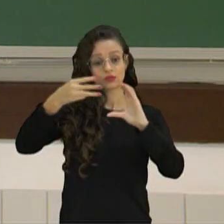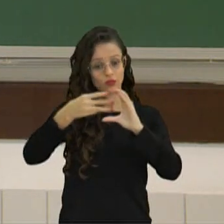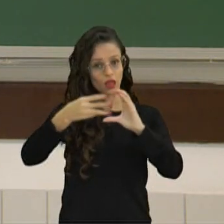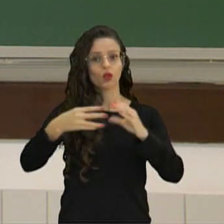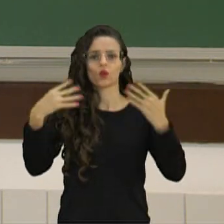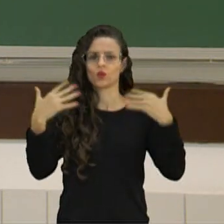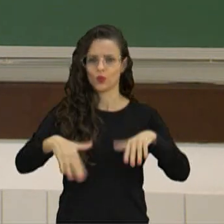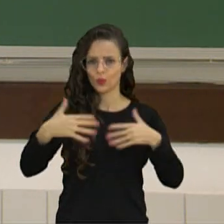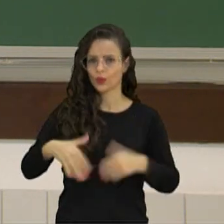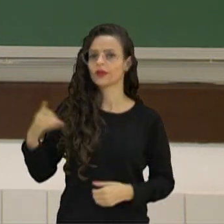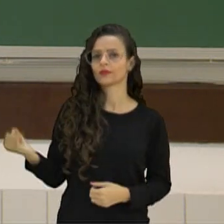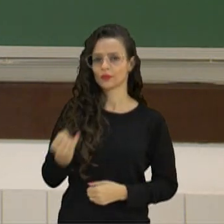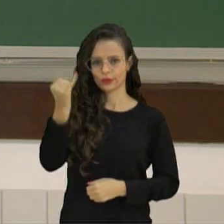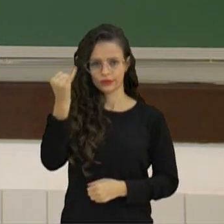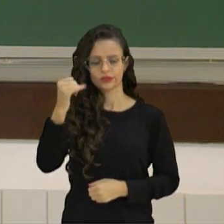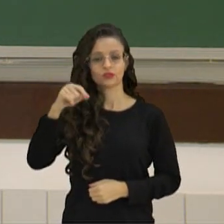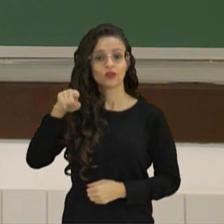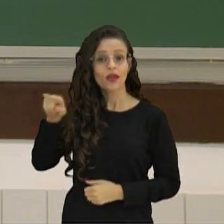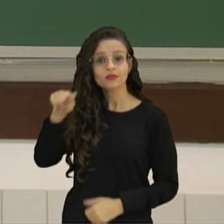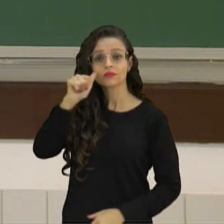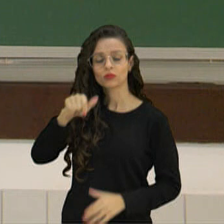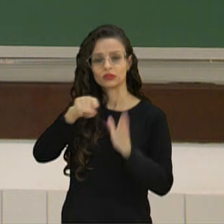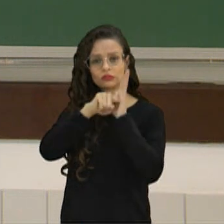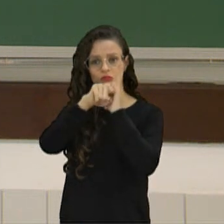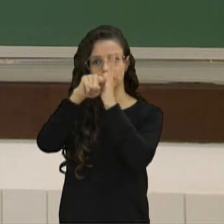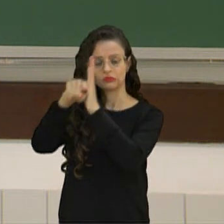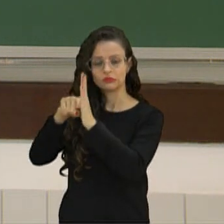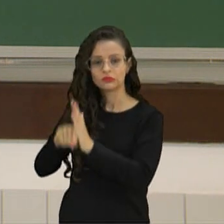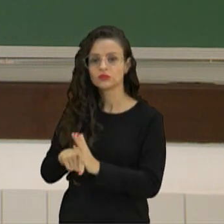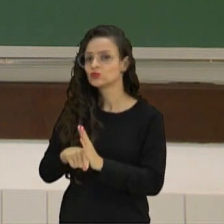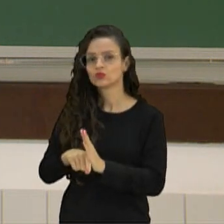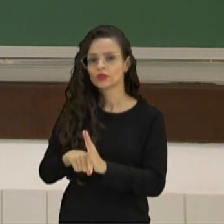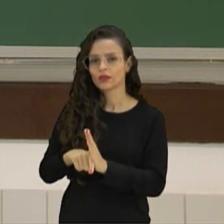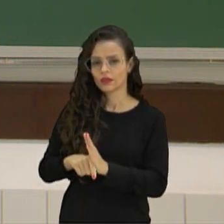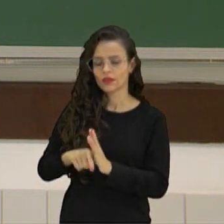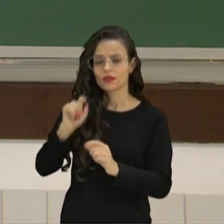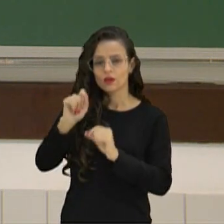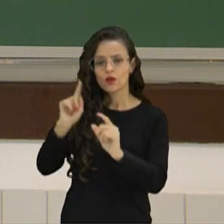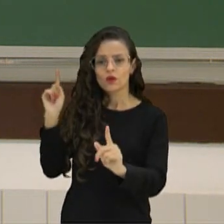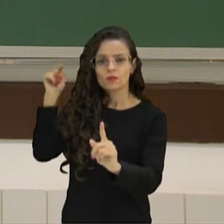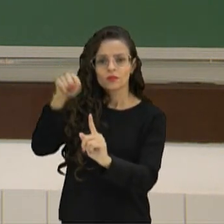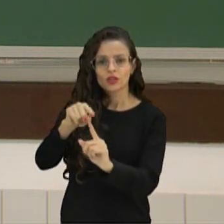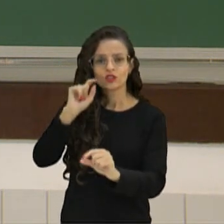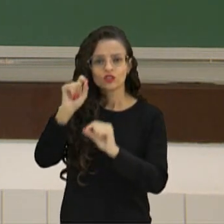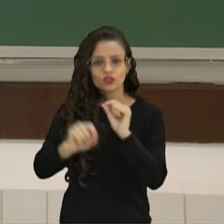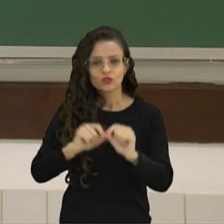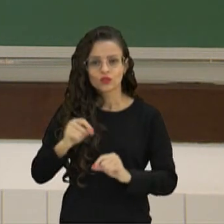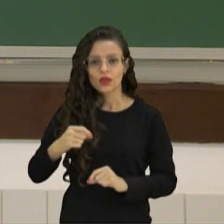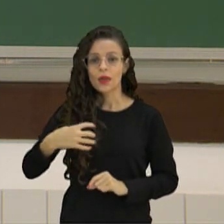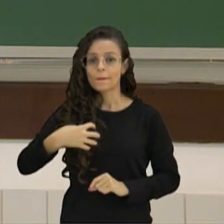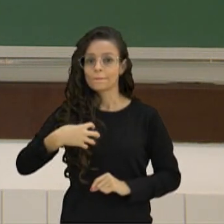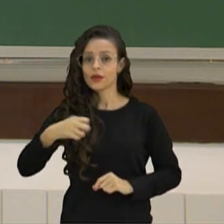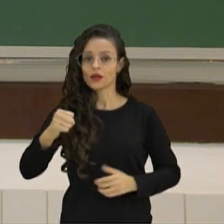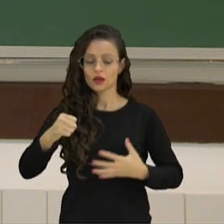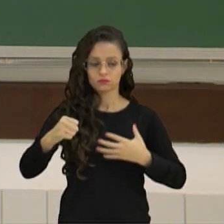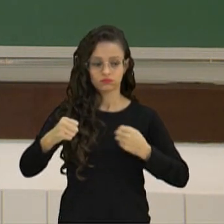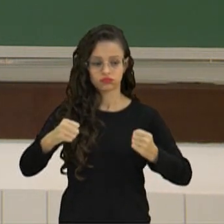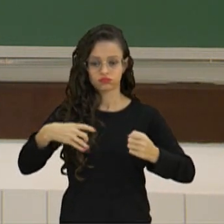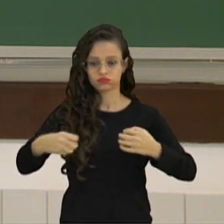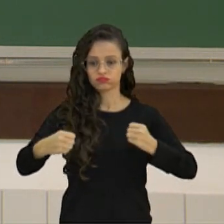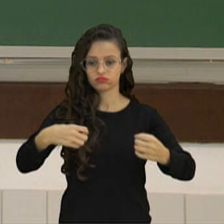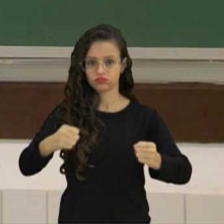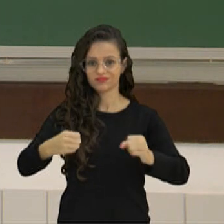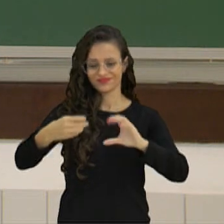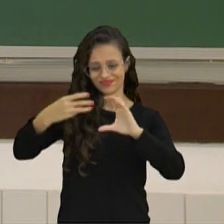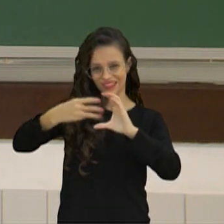extremamente importantes. A pesquisa dessa mulher pretendia retirar essas células, pegar essas células